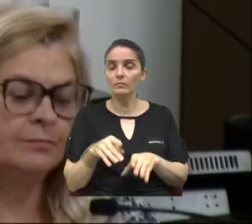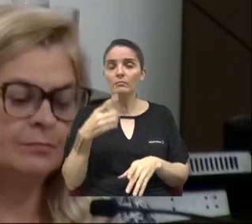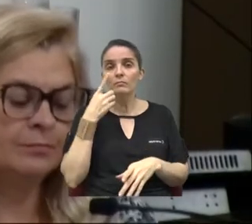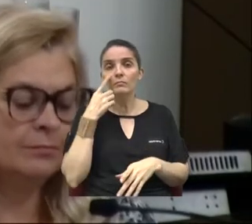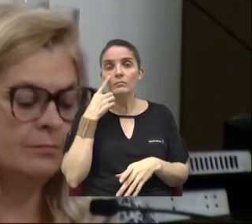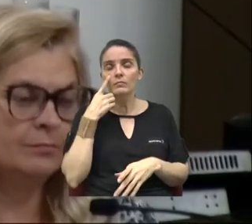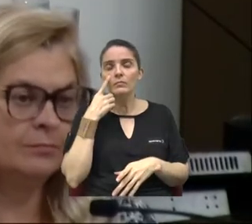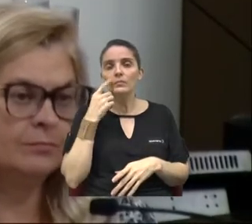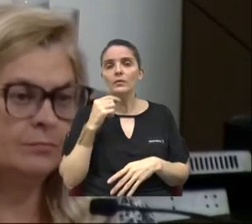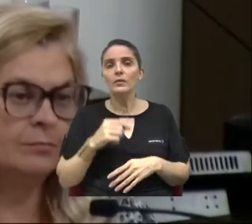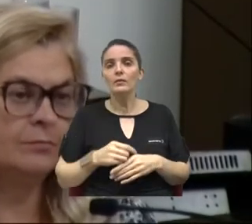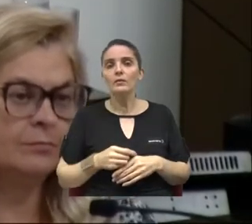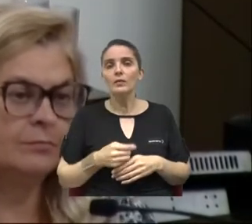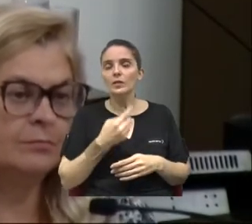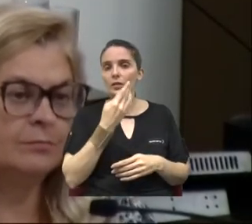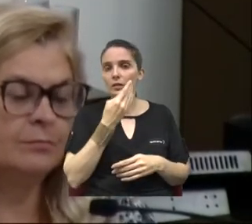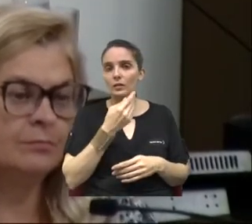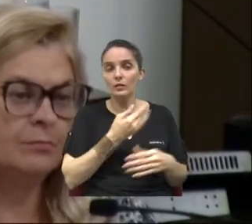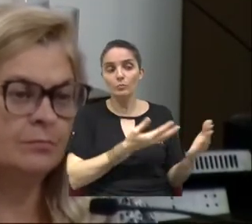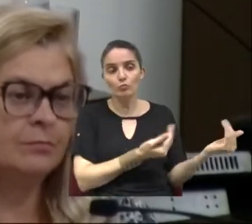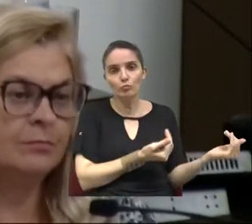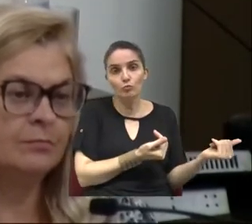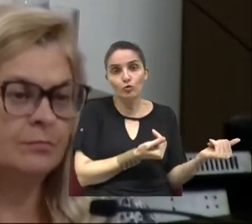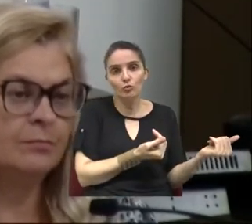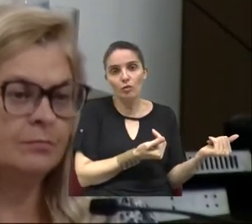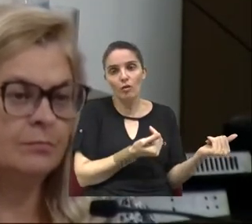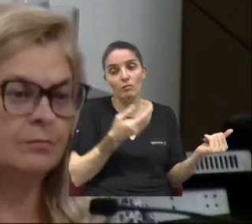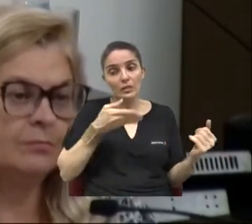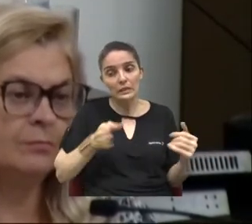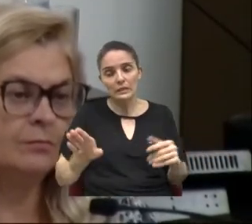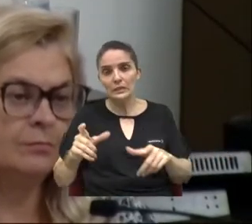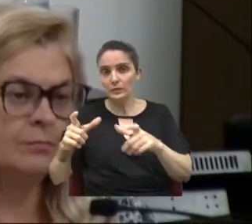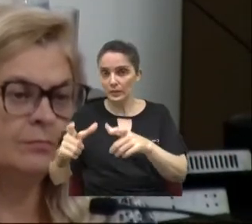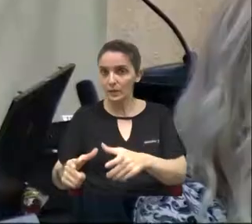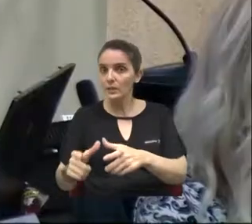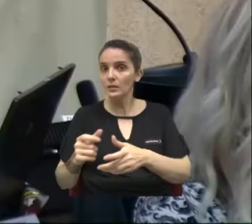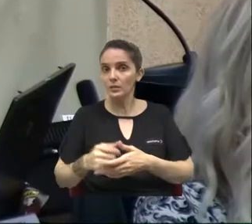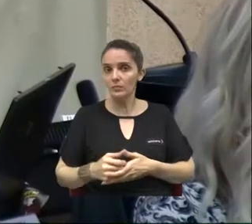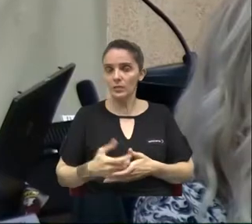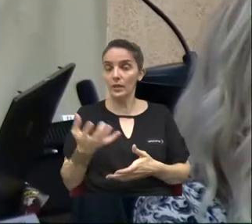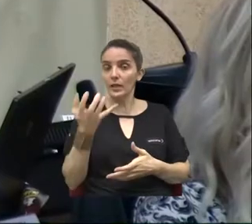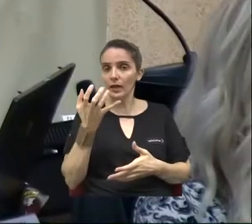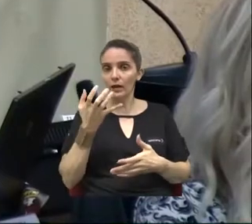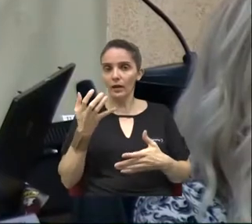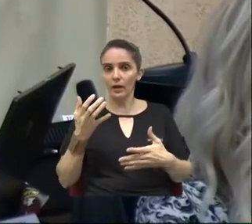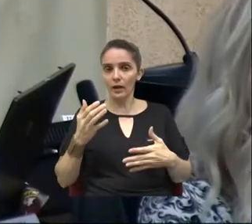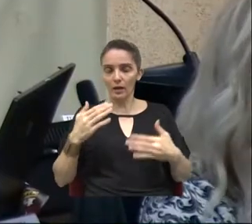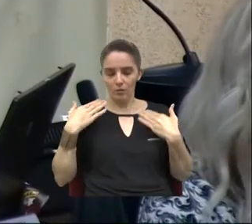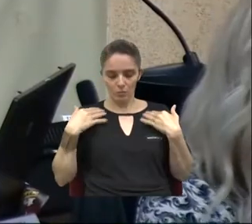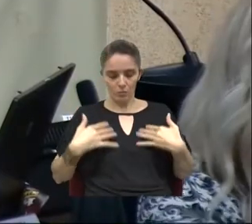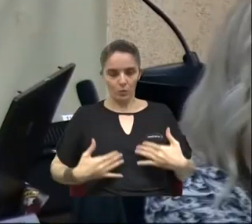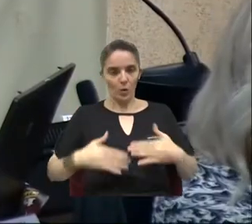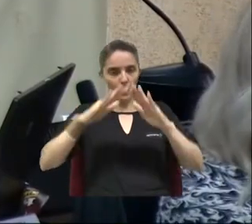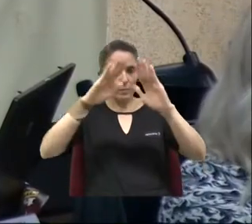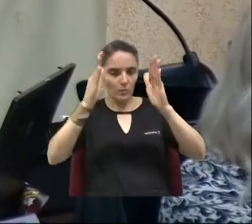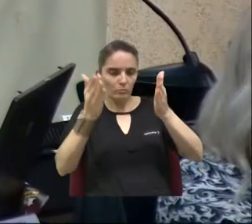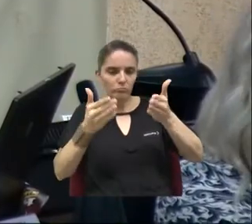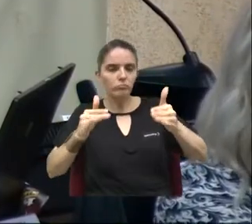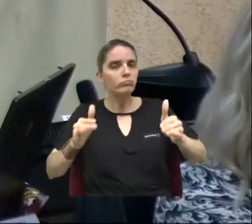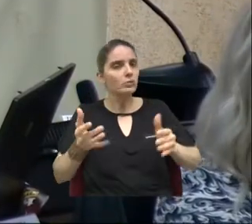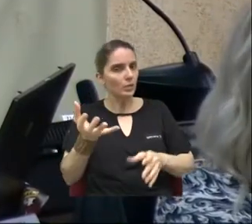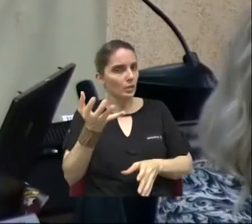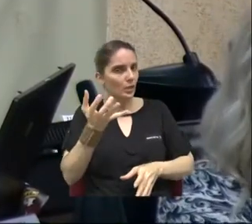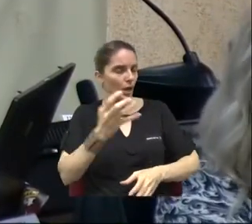questão dos jovens procurando, né, sempre um corpo mais definido, sempre um corpo